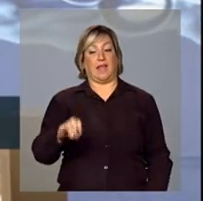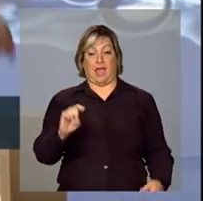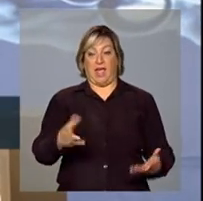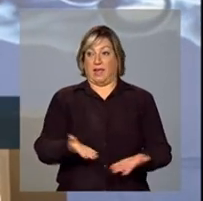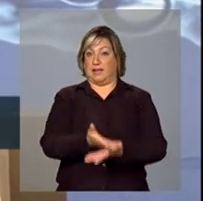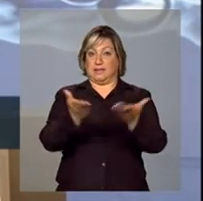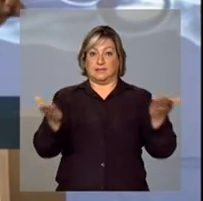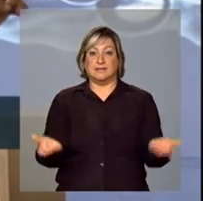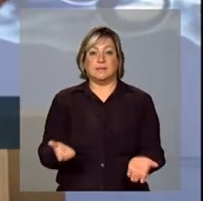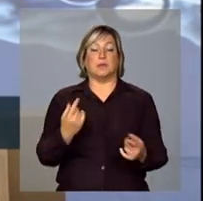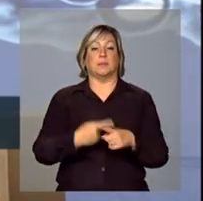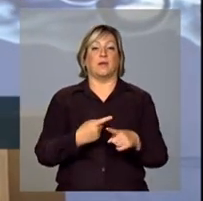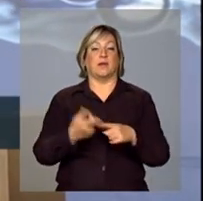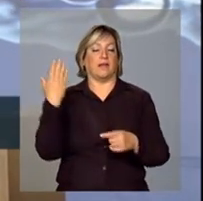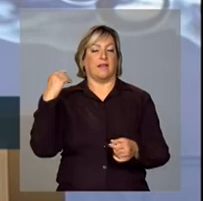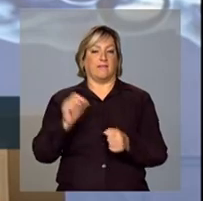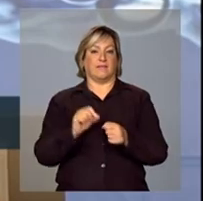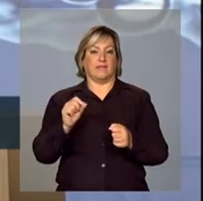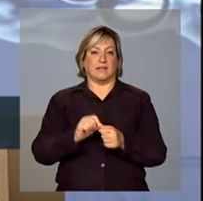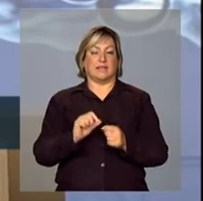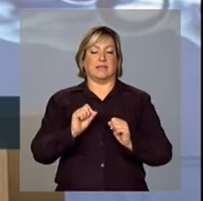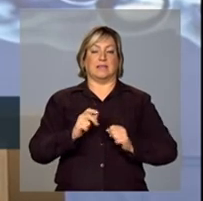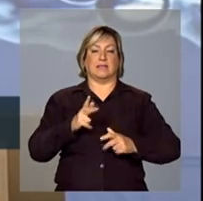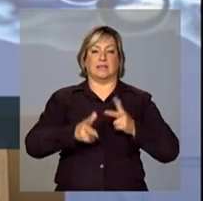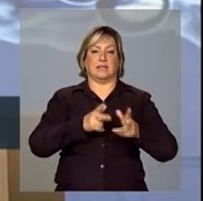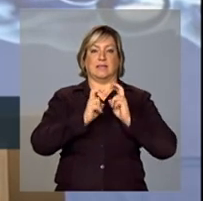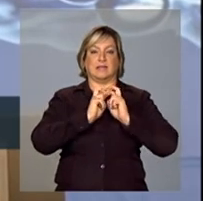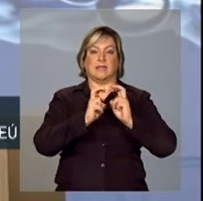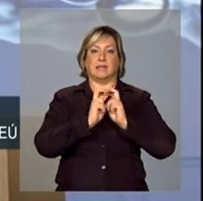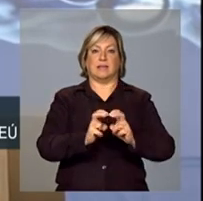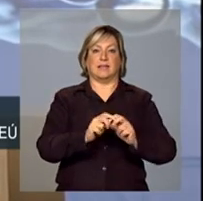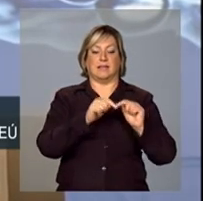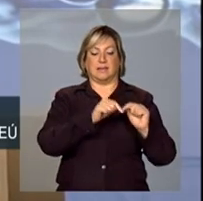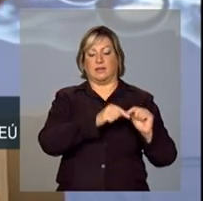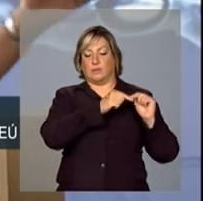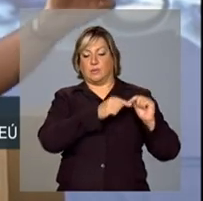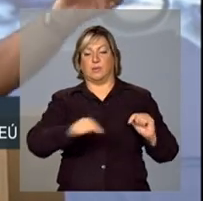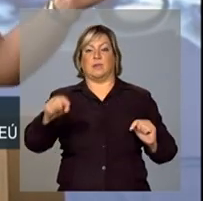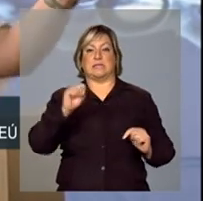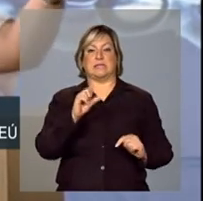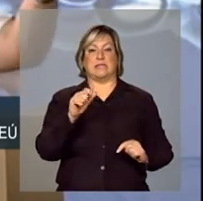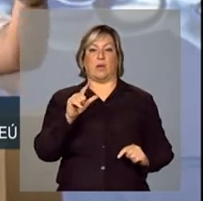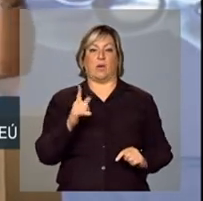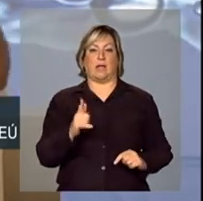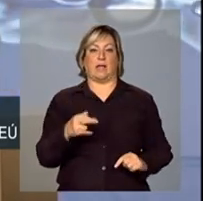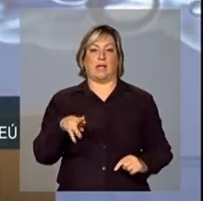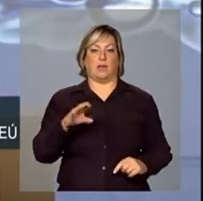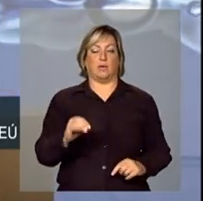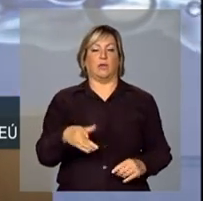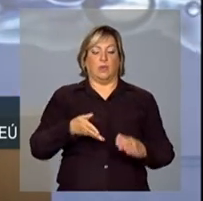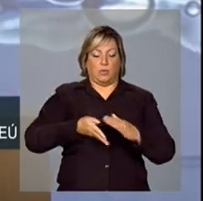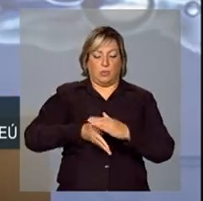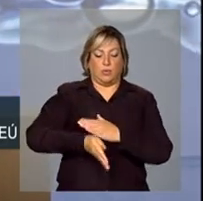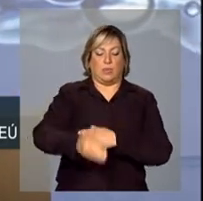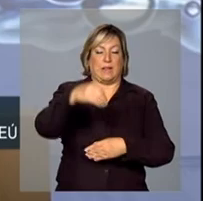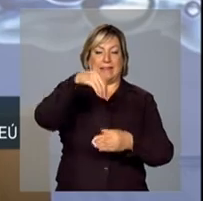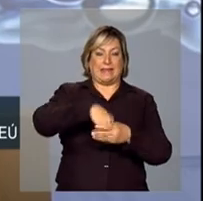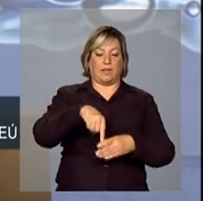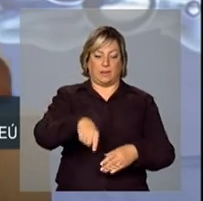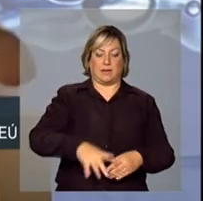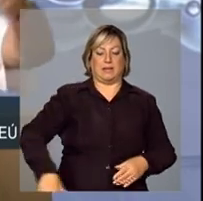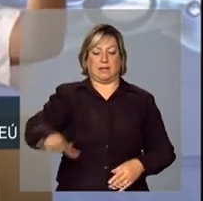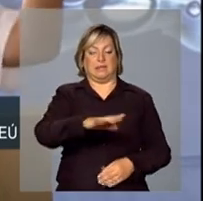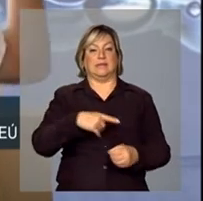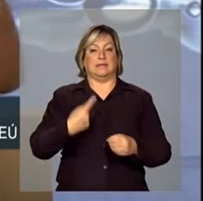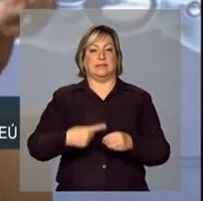o traçado do trem de Sertânia para Salgueiro, o traçado passou por dentro de Serra Talhada, que